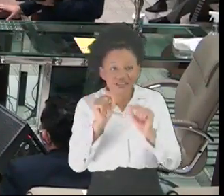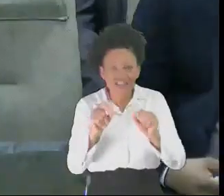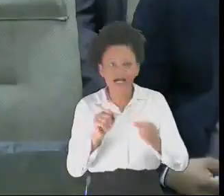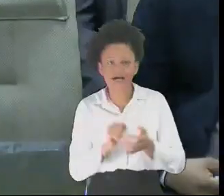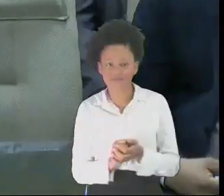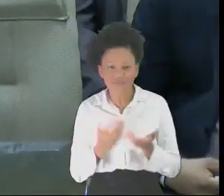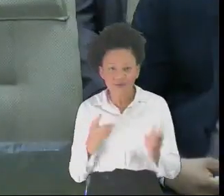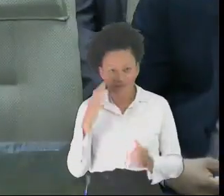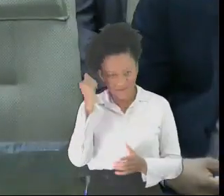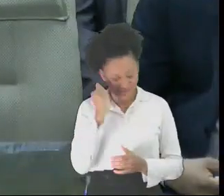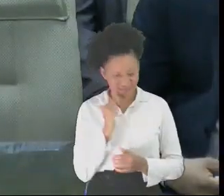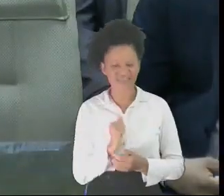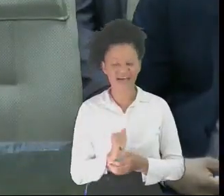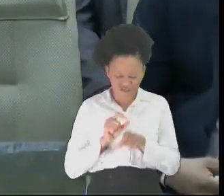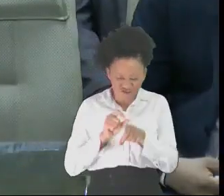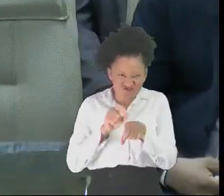sabem.